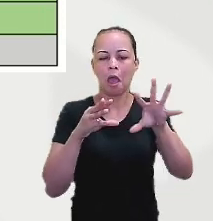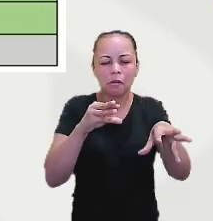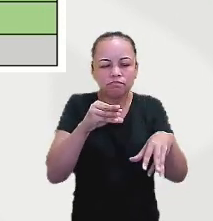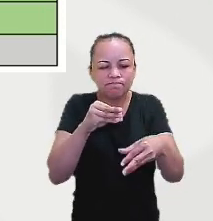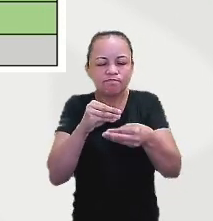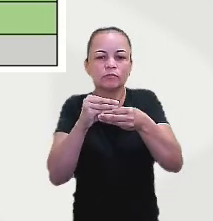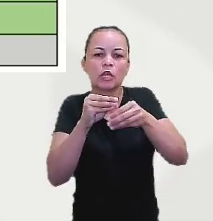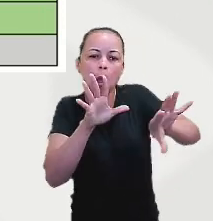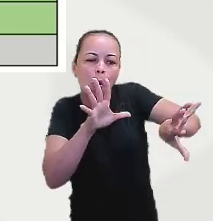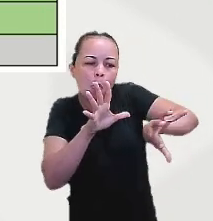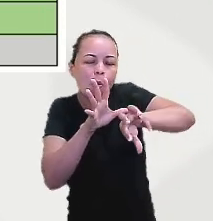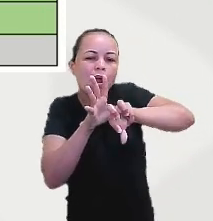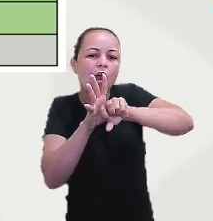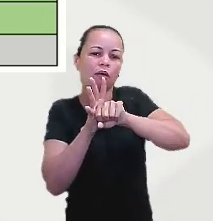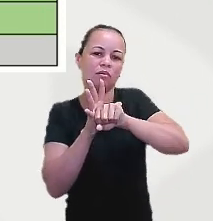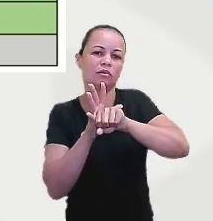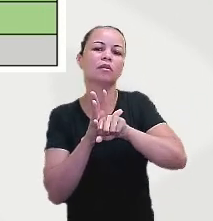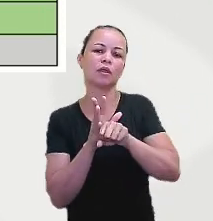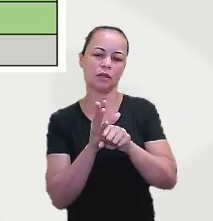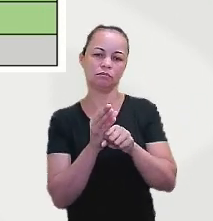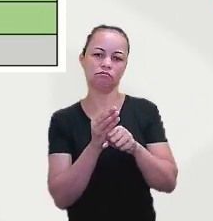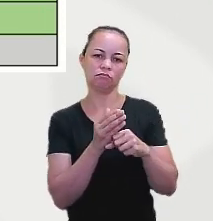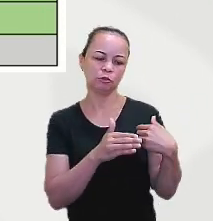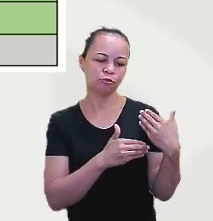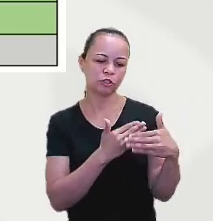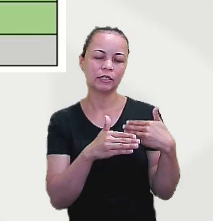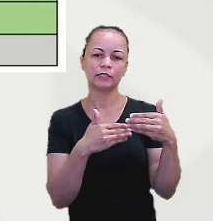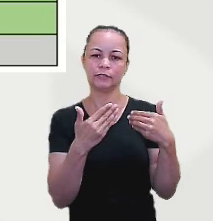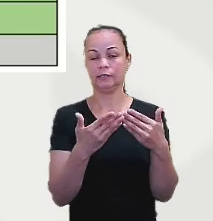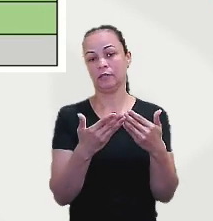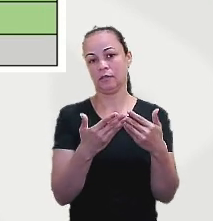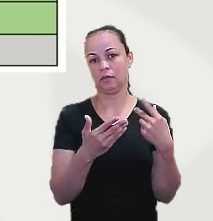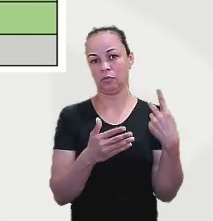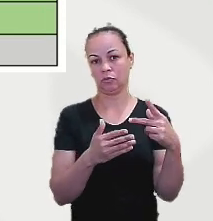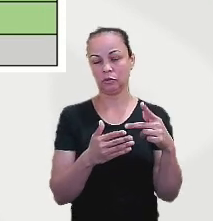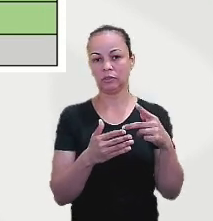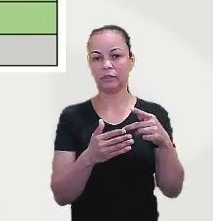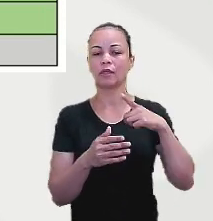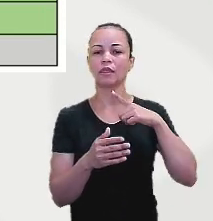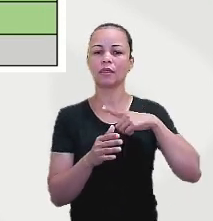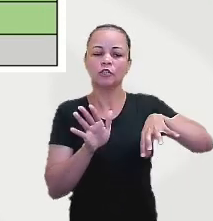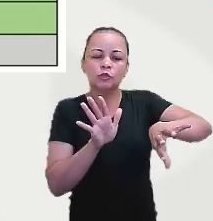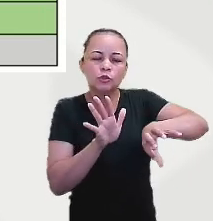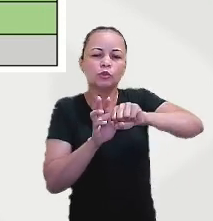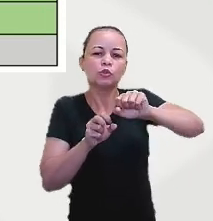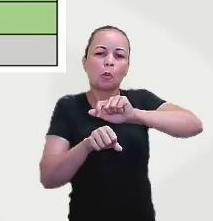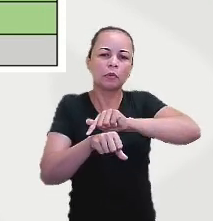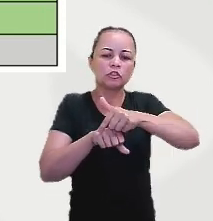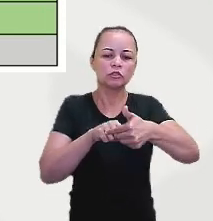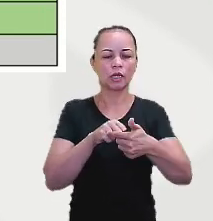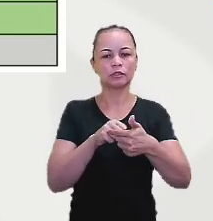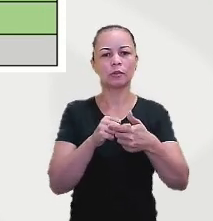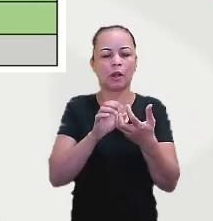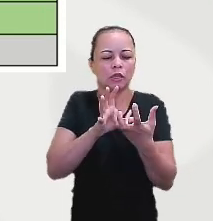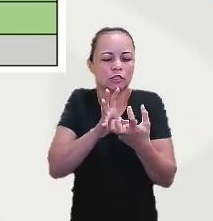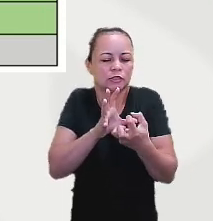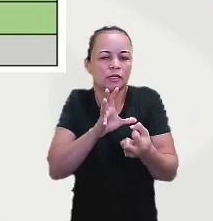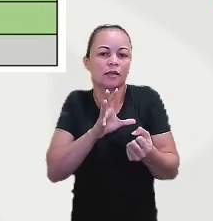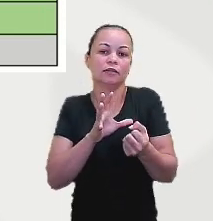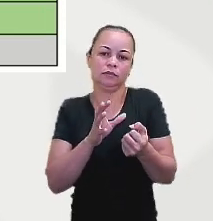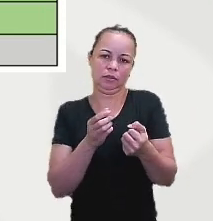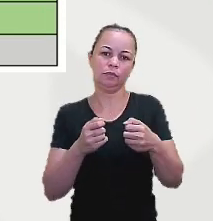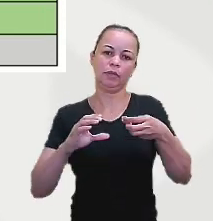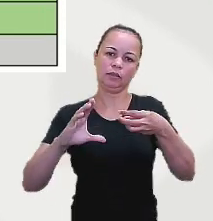guardar, ou seja, e tem a função também de gerenciar logisticamente substâncias que são importantes para ser secretada para a célula.